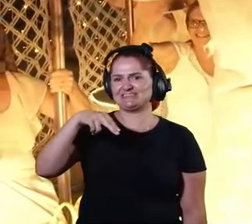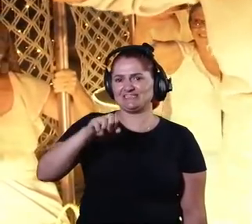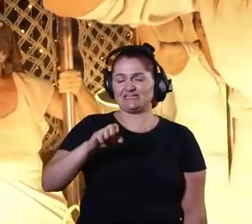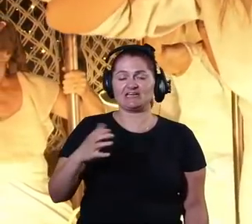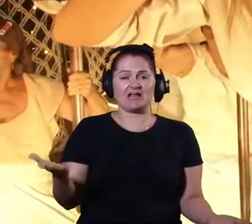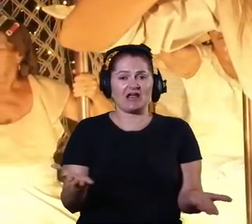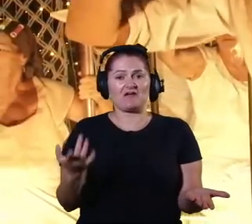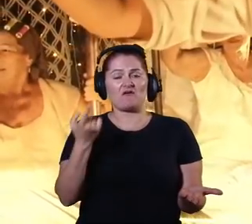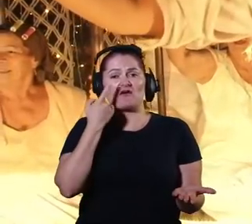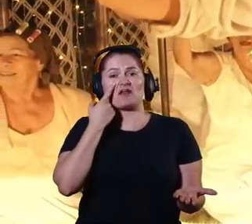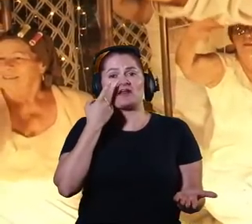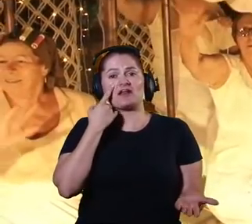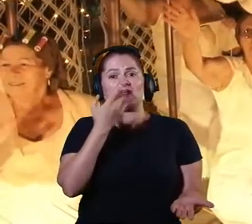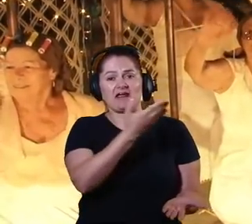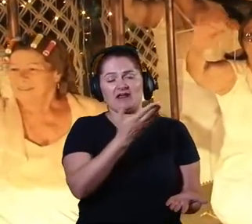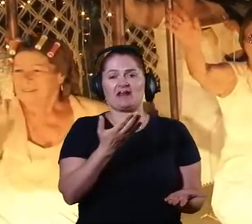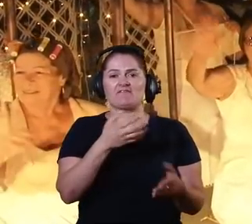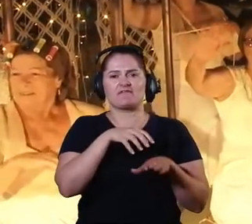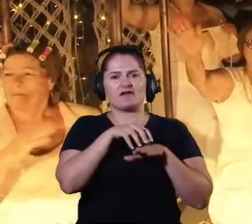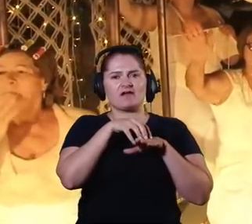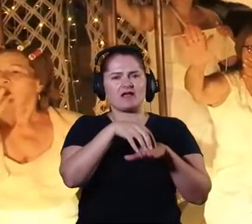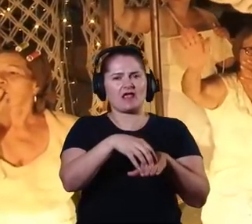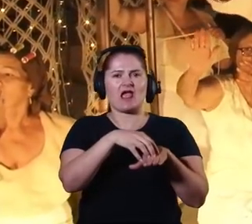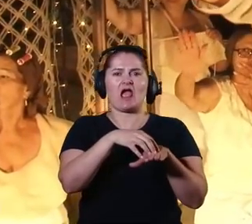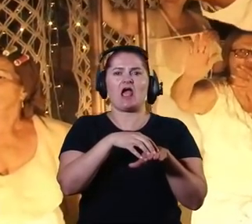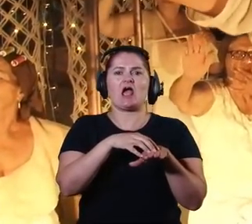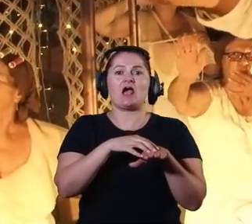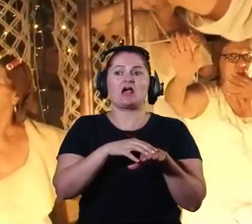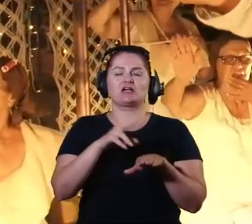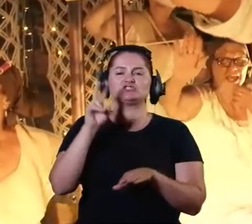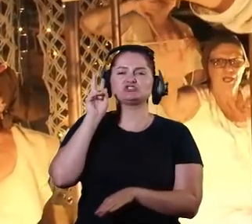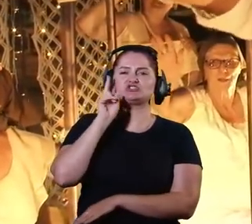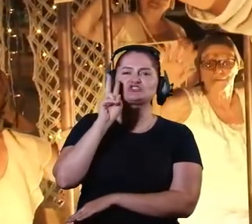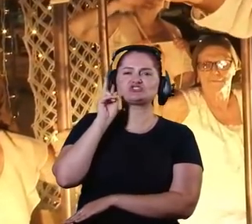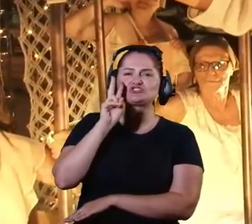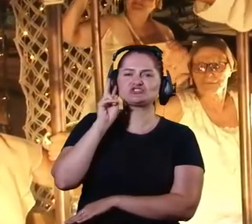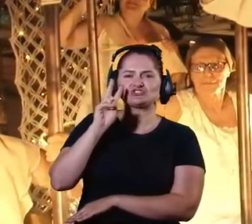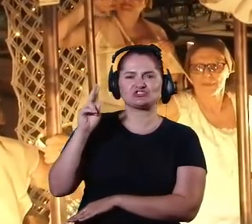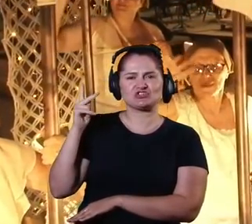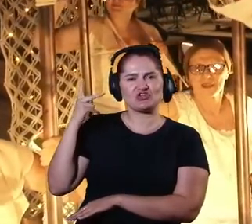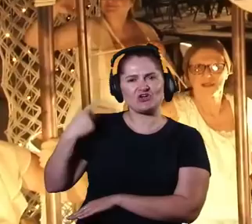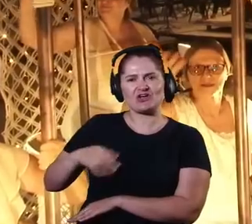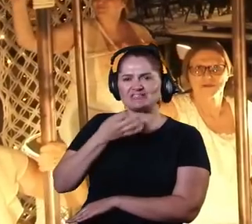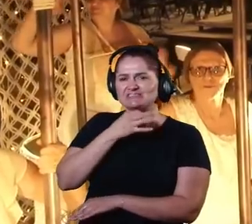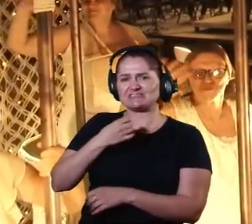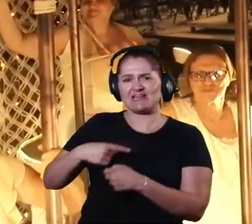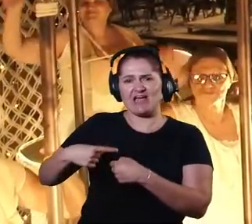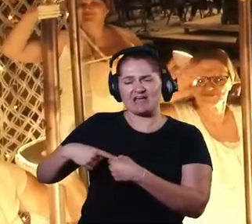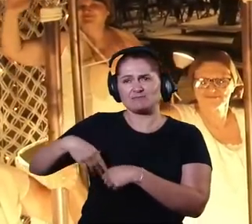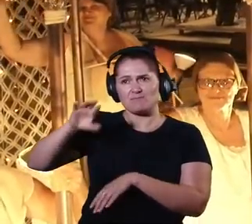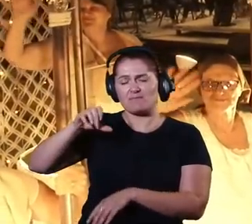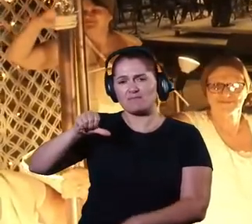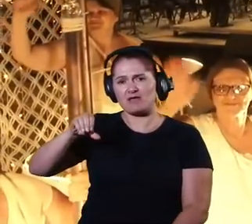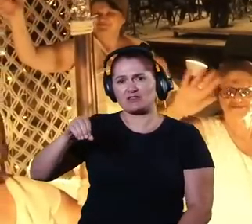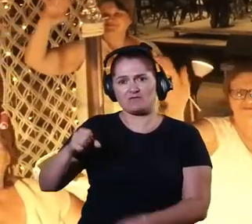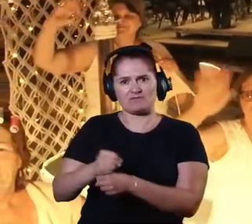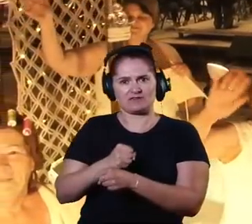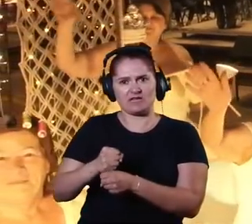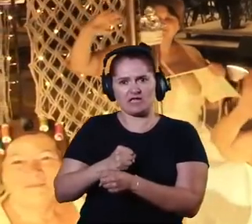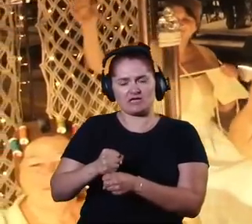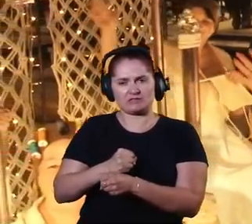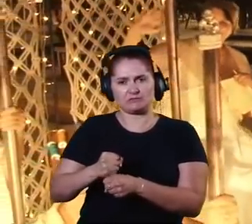Uva, costura a história da cidade há mais de 90 anos. Em Caxias do Sul, a uva